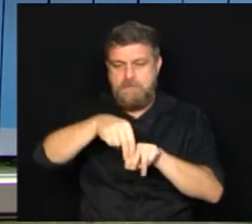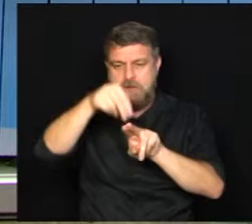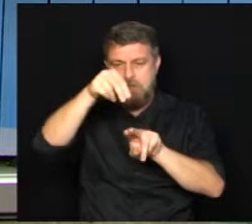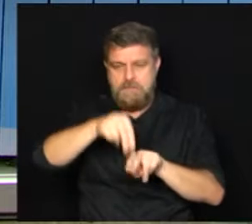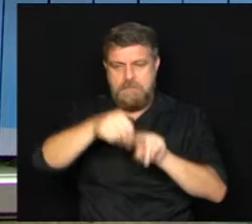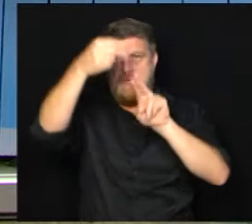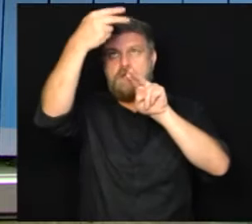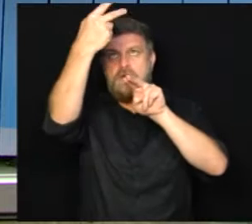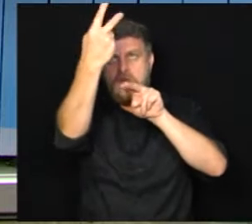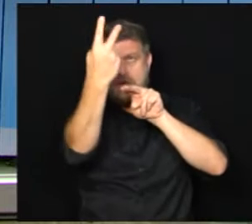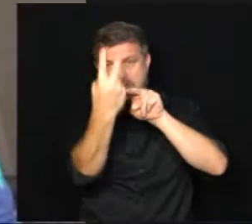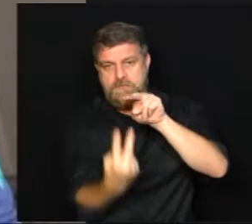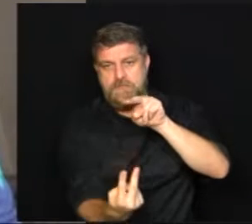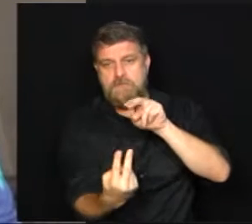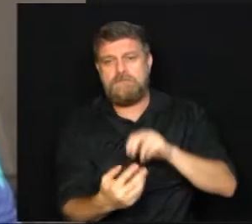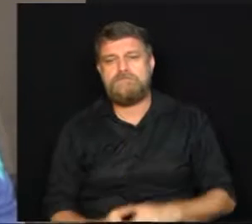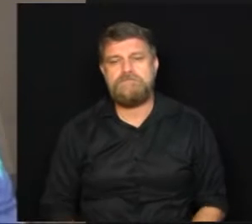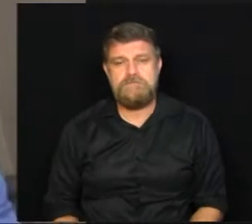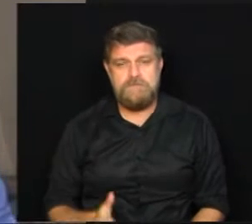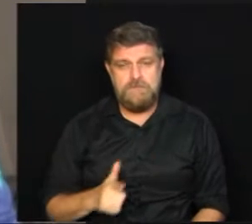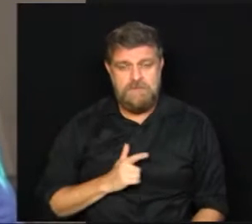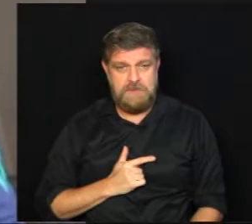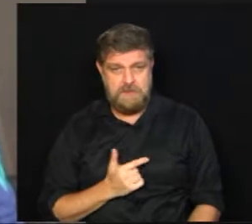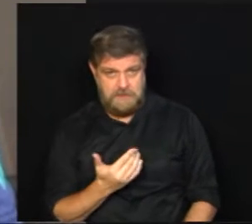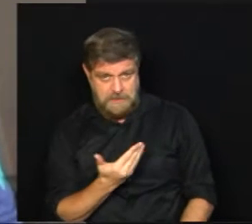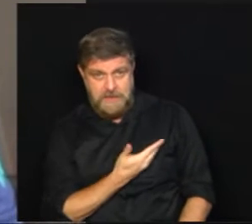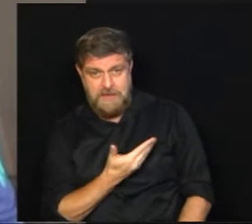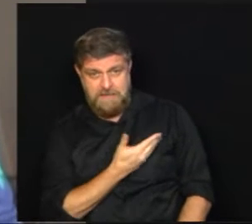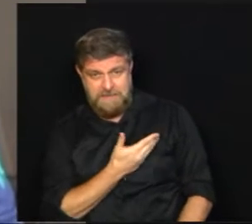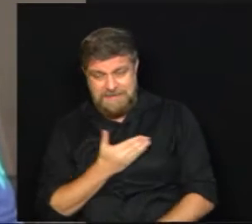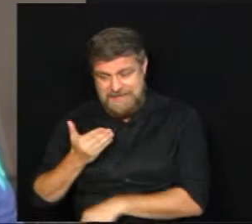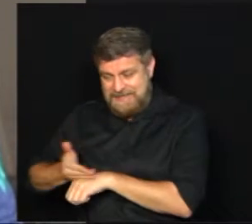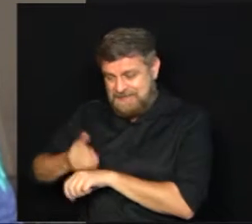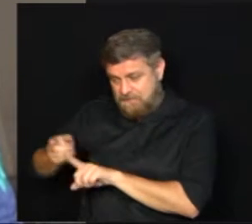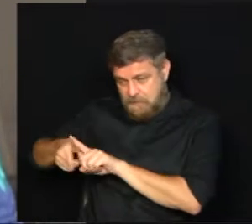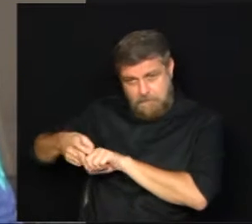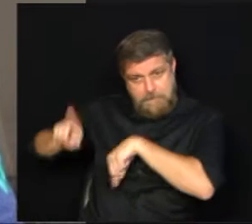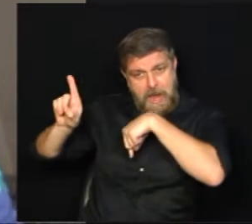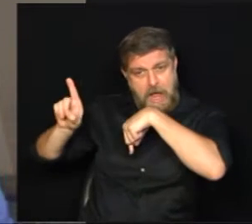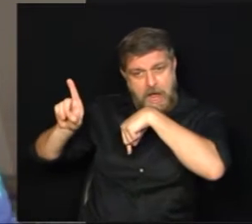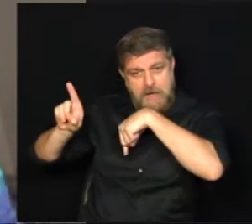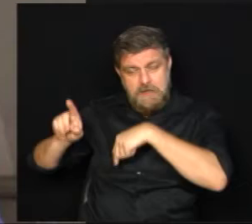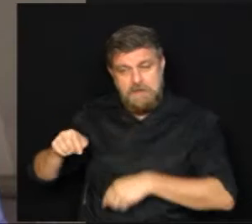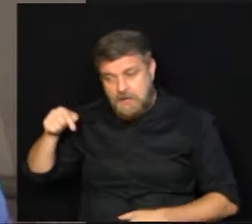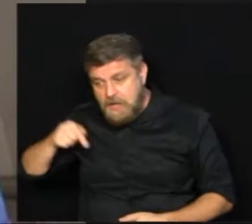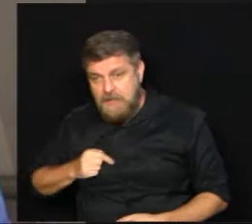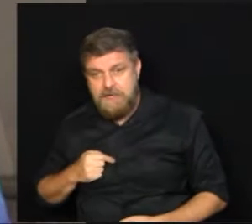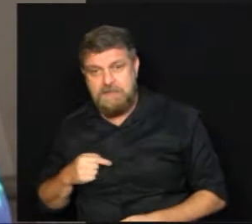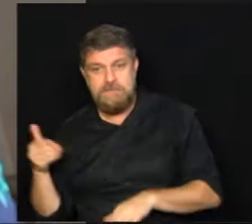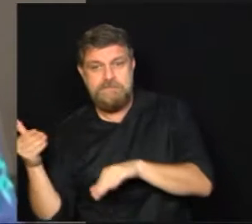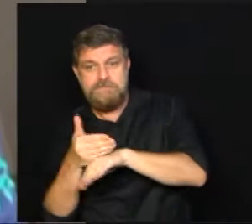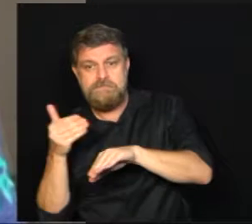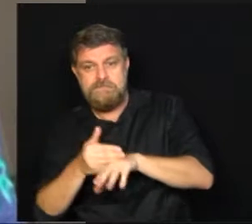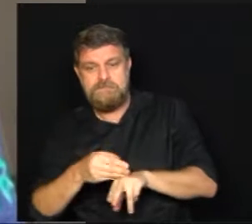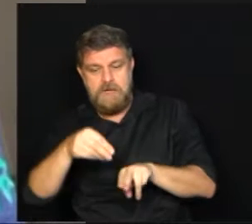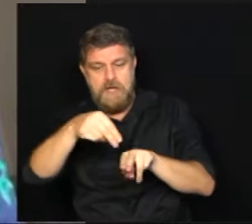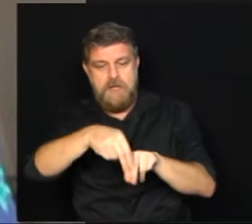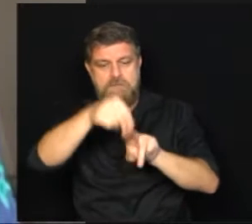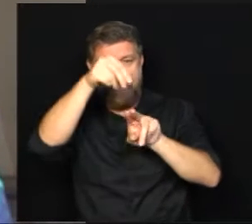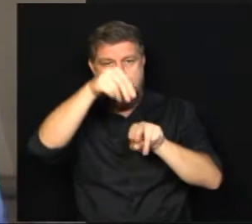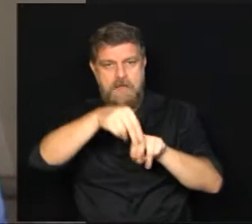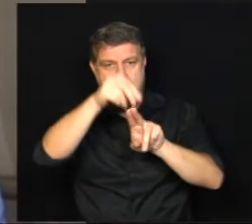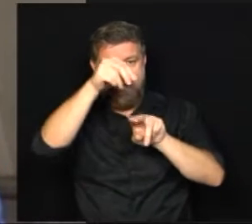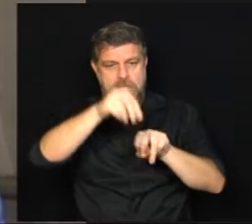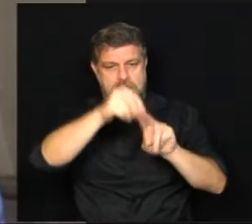então, a maioria das minhas colegas de treinamento da ginástica olímpica, elas ingressavam nos saltos. Tá. Porque